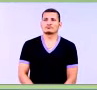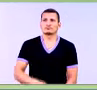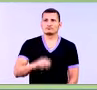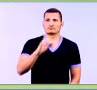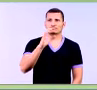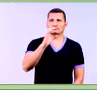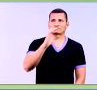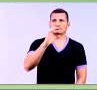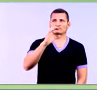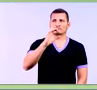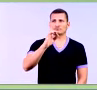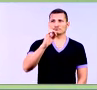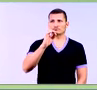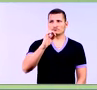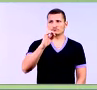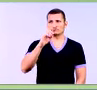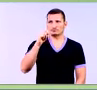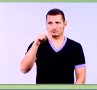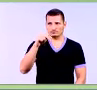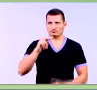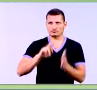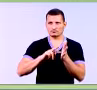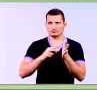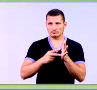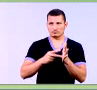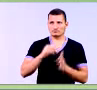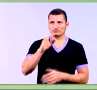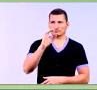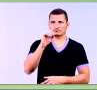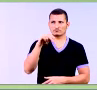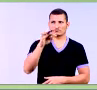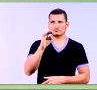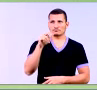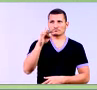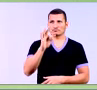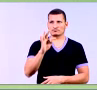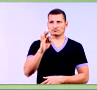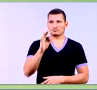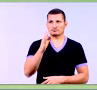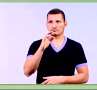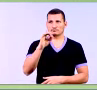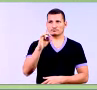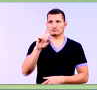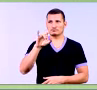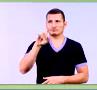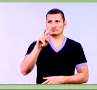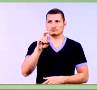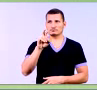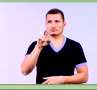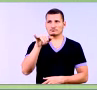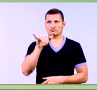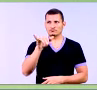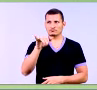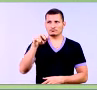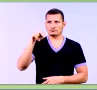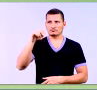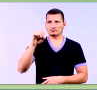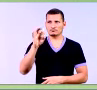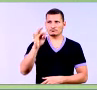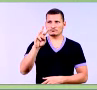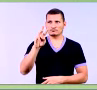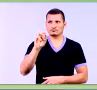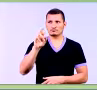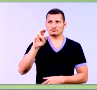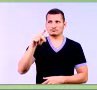CDN significa Content, conteúdo, delivery, entregue, network, pela rede. Conteúdo entregue pela rede,